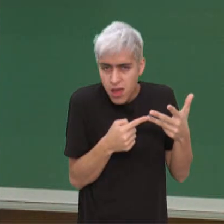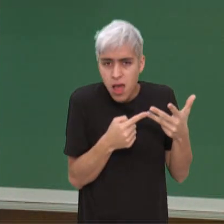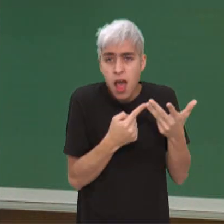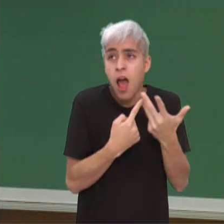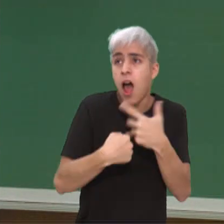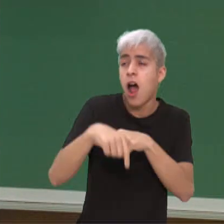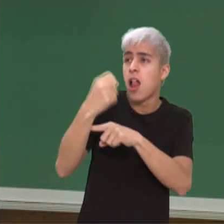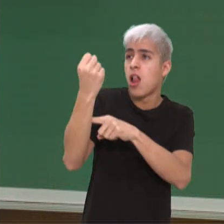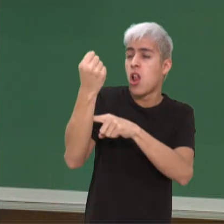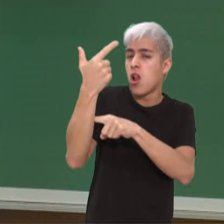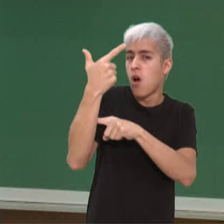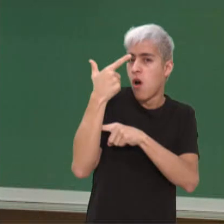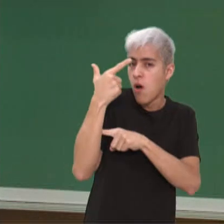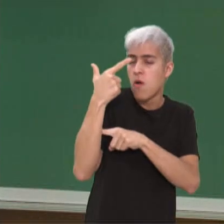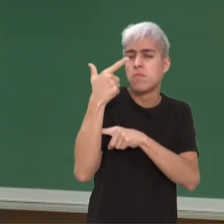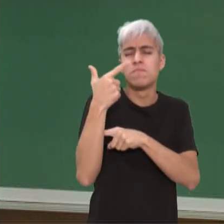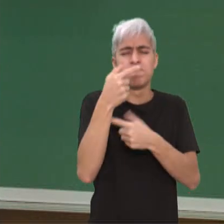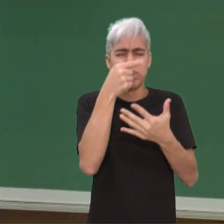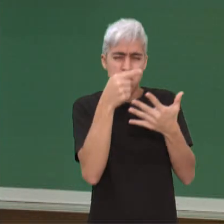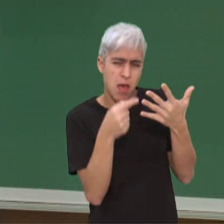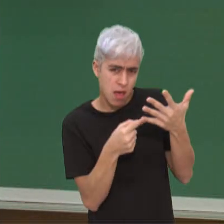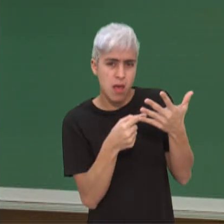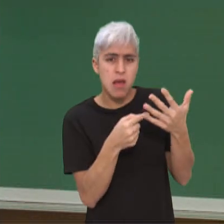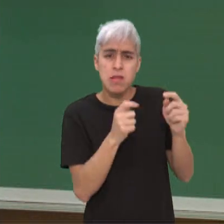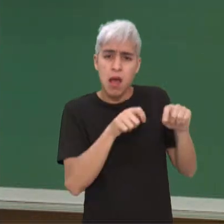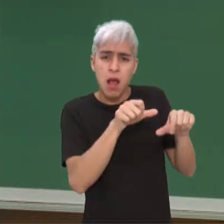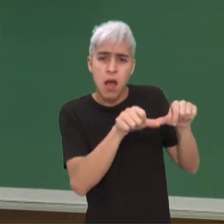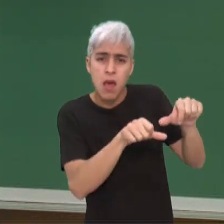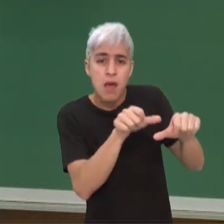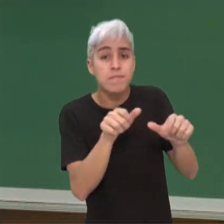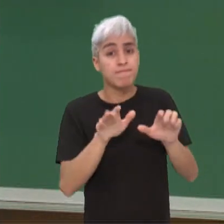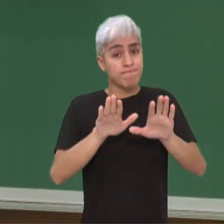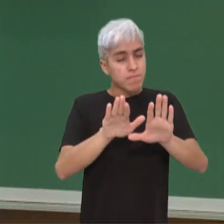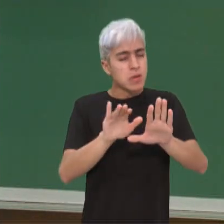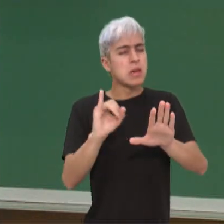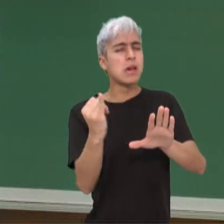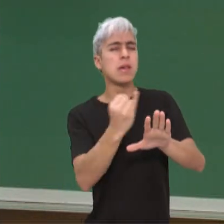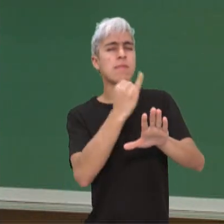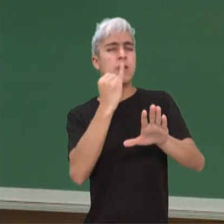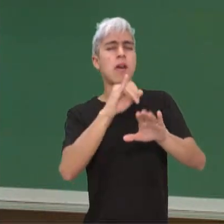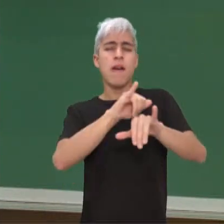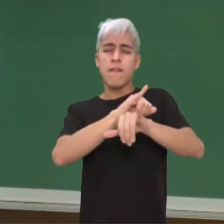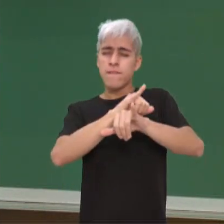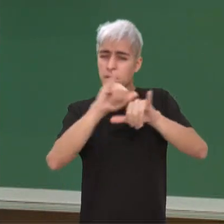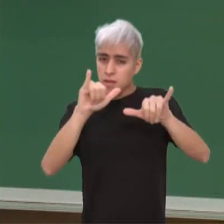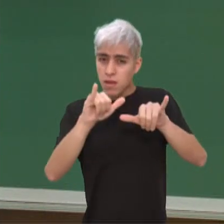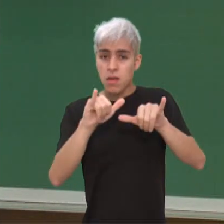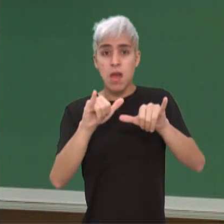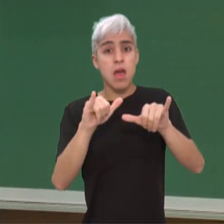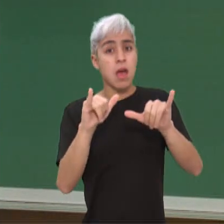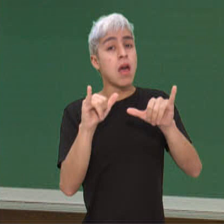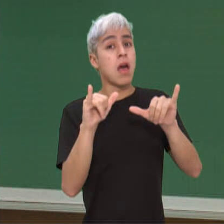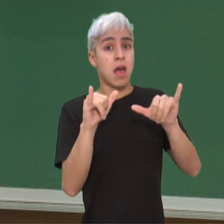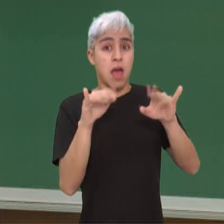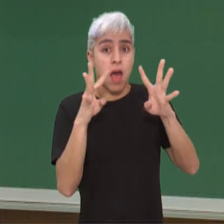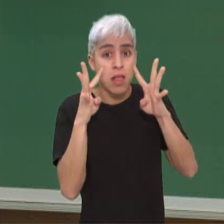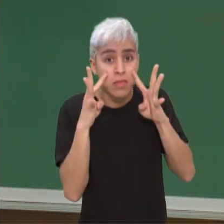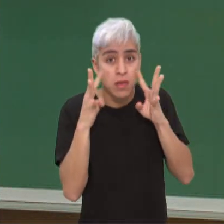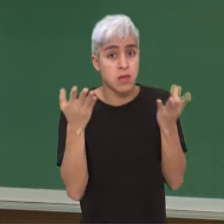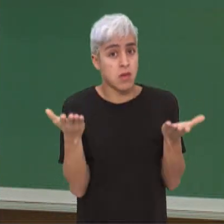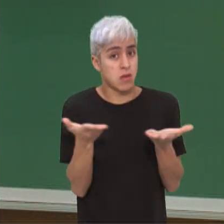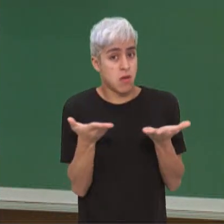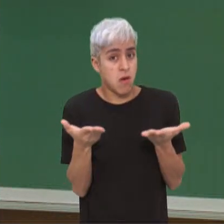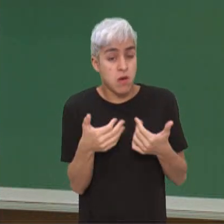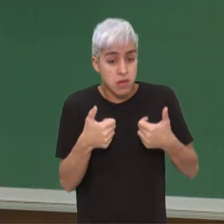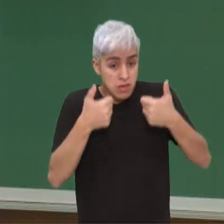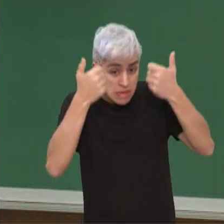luz solar e entre outros. É importante a gente ressaltar que, por nós estarmos aqui